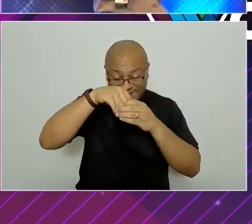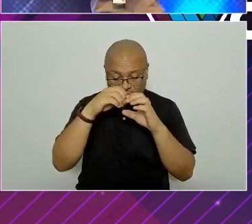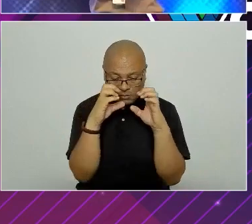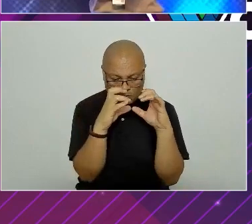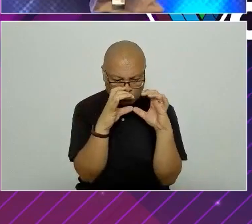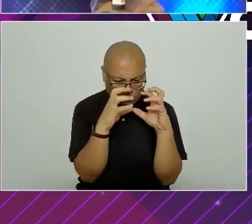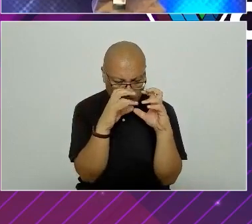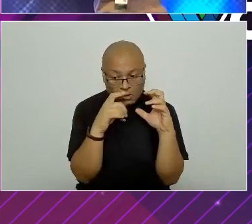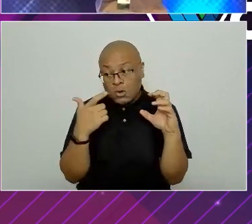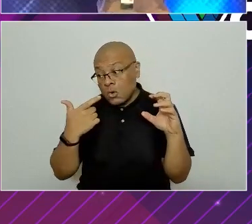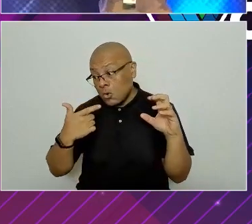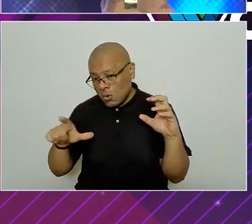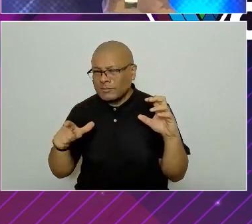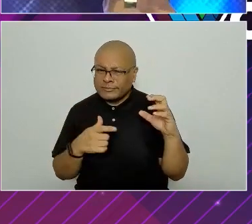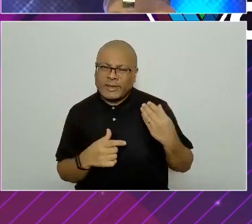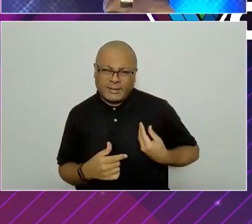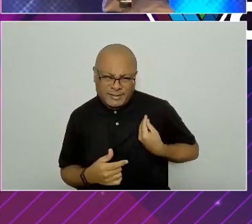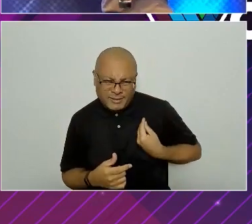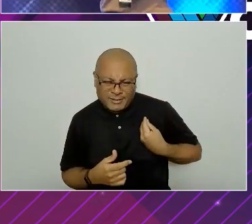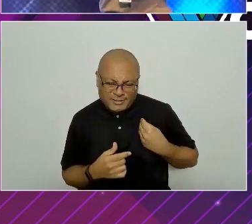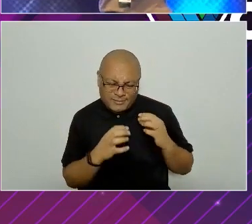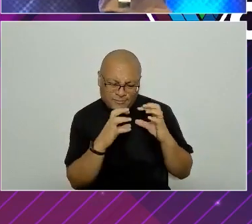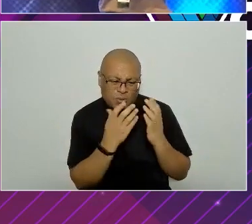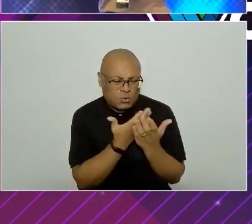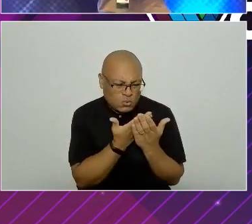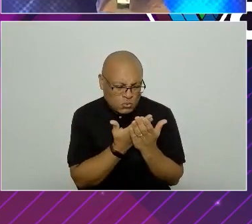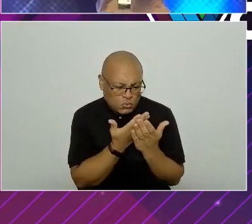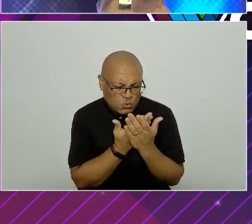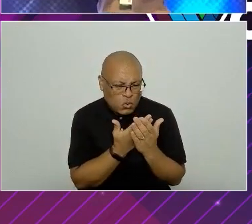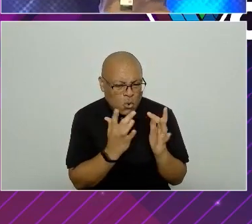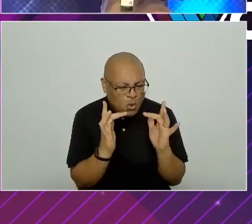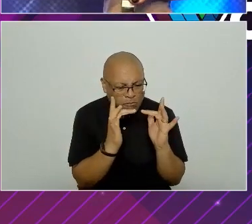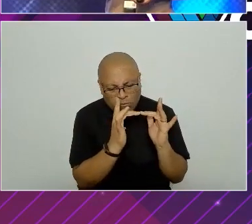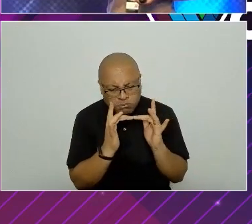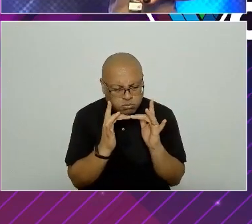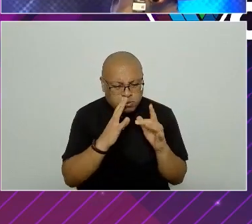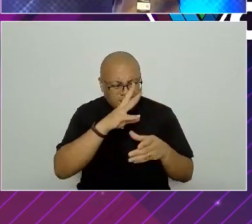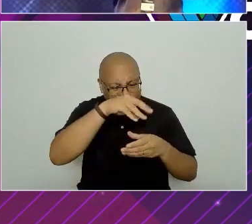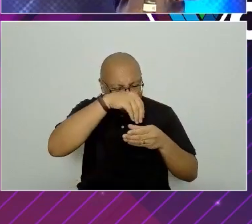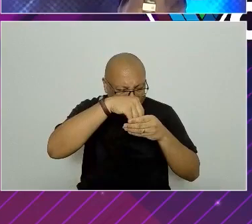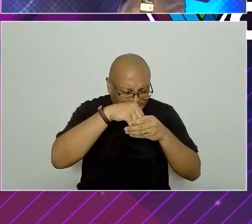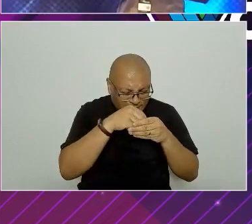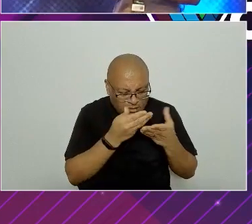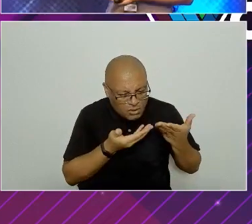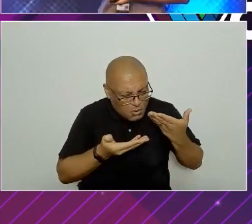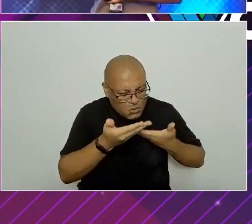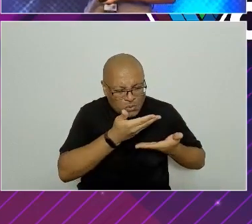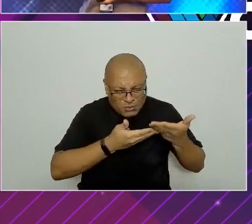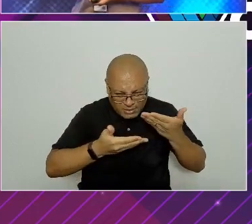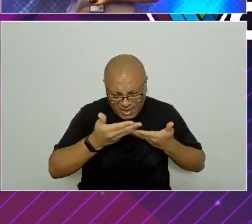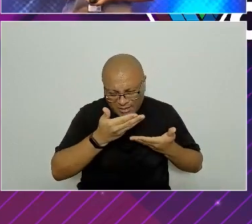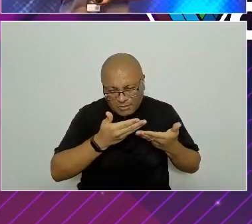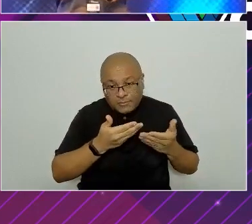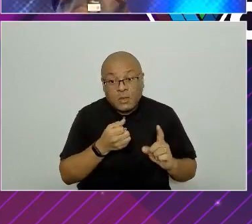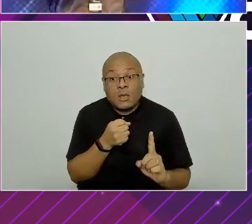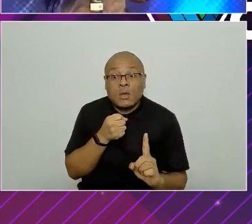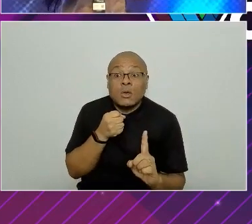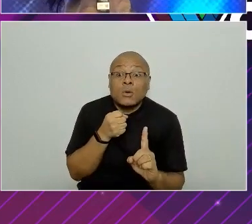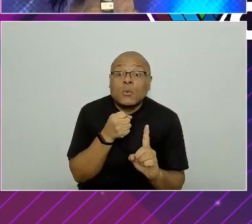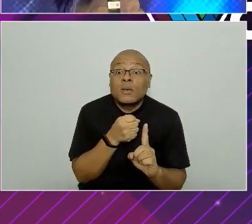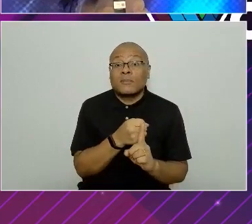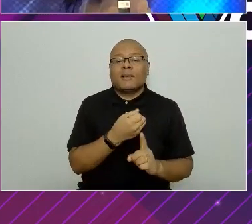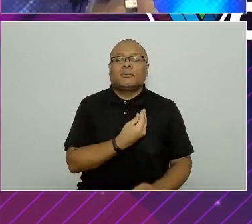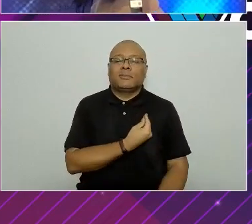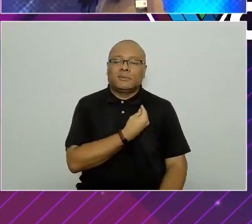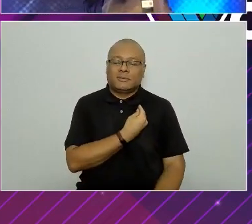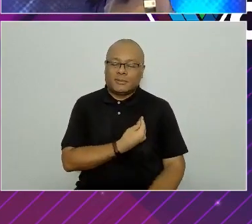cérebro ao longo da nossa vida, estuda como essas estruturas mudam, como que elas interagem entre si, qual que é o impacto delas na nossa vida, e